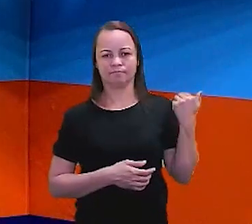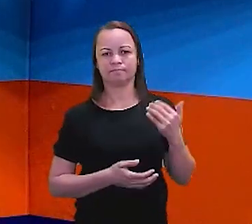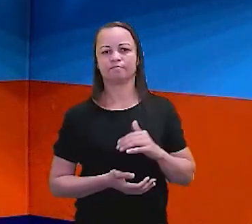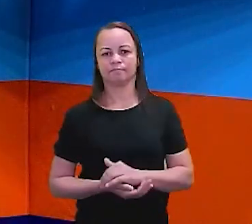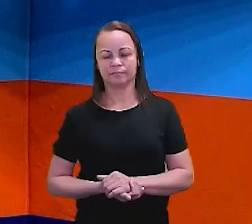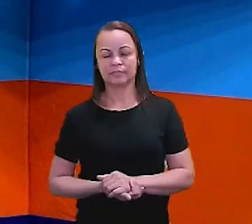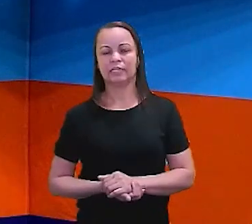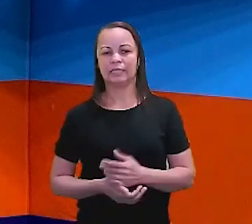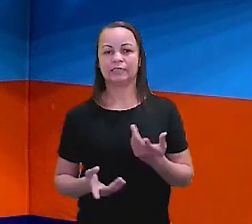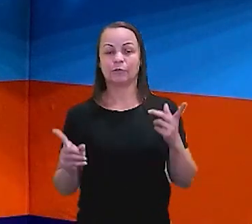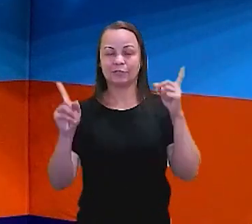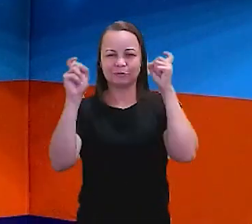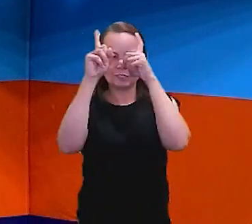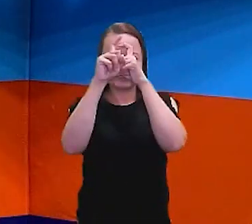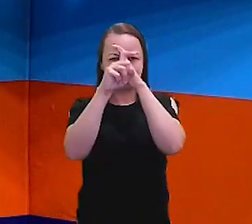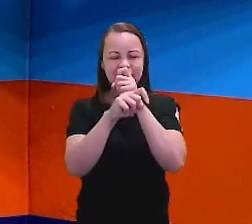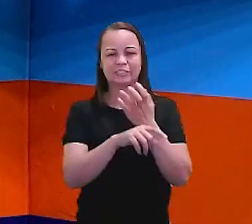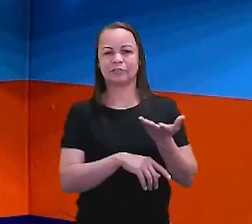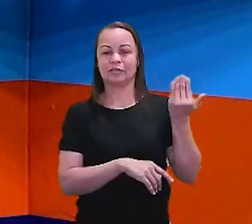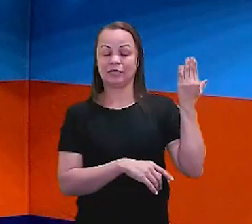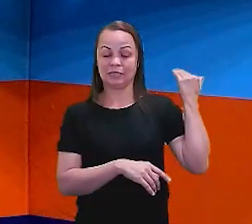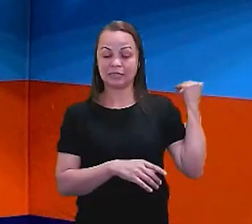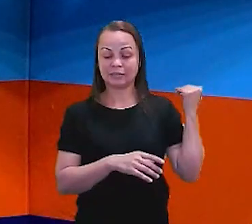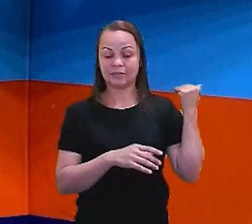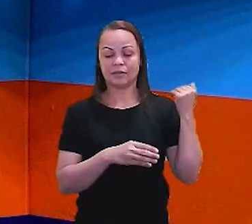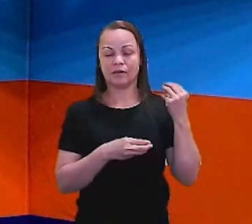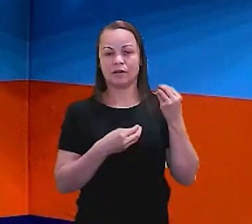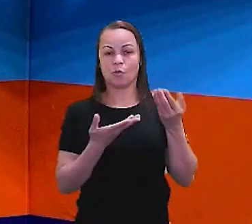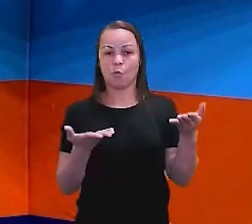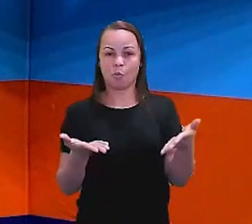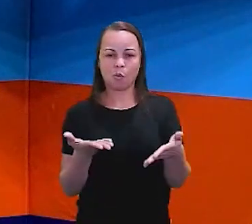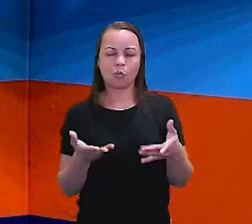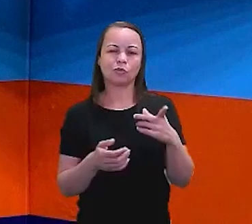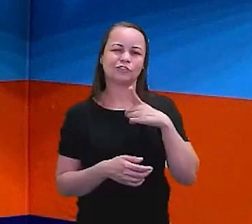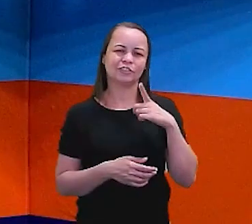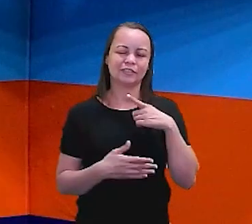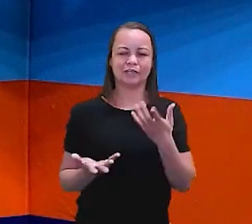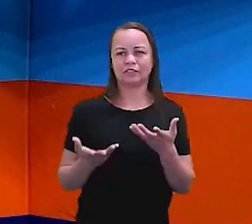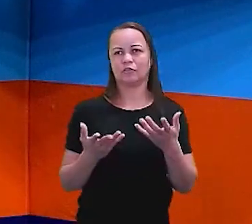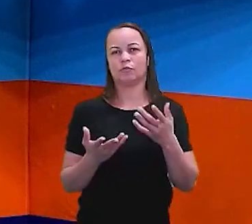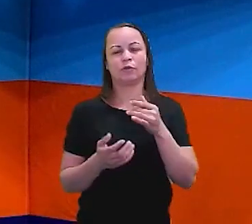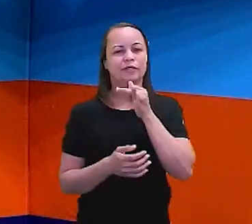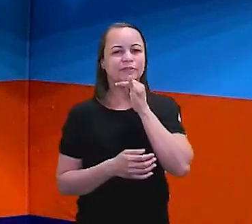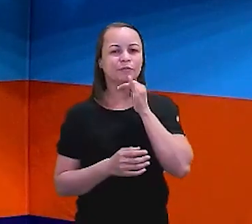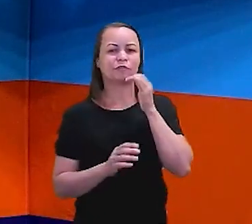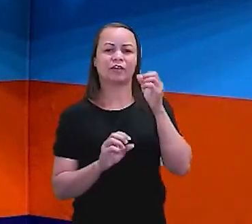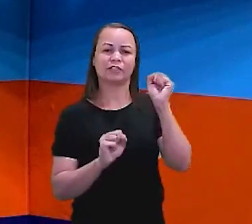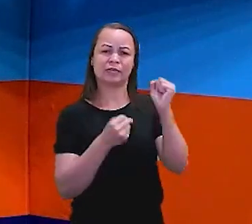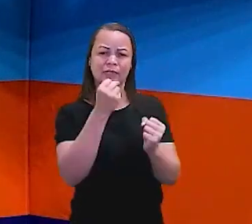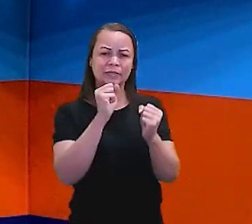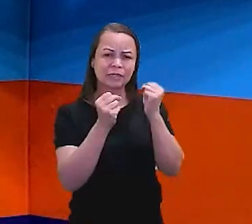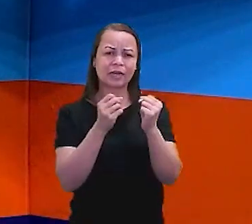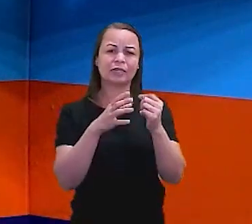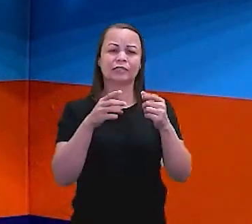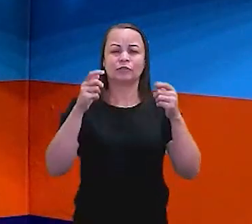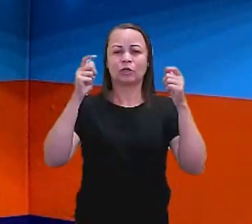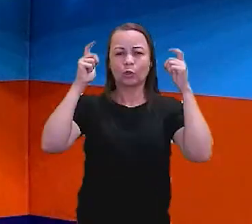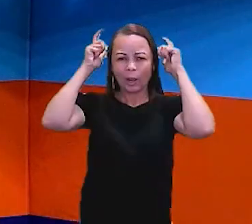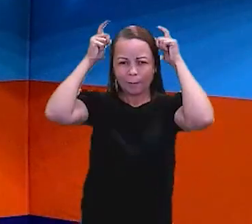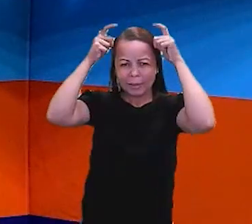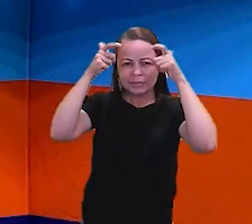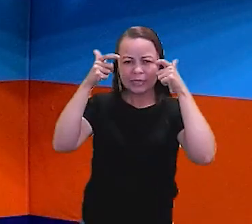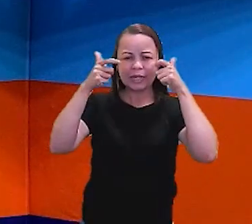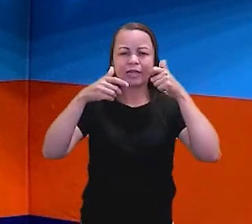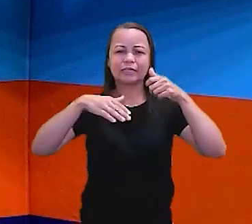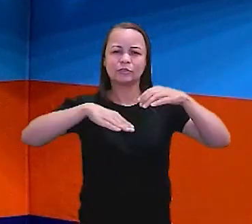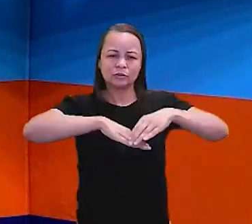as condições eram muito salubres. Hoje a gente tem aquela questão, né? Você vai trabalhar numa fábrica, usar capacete, usar bota, usar